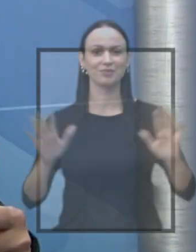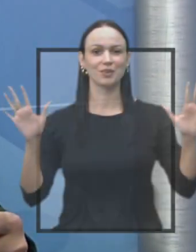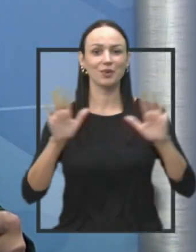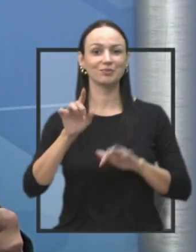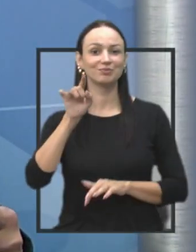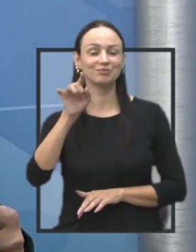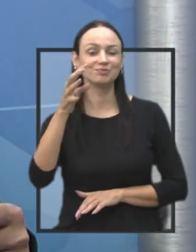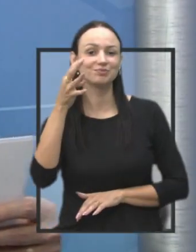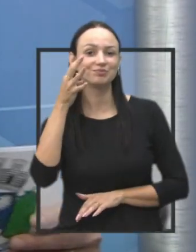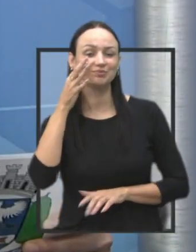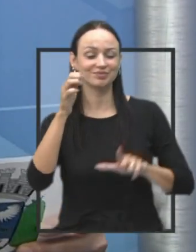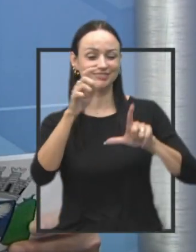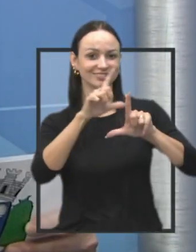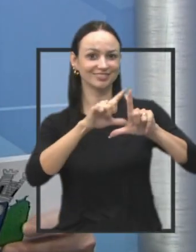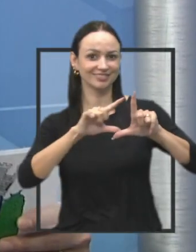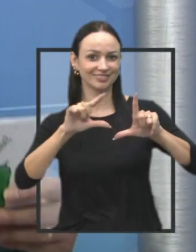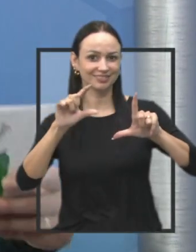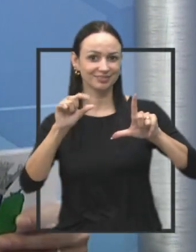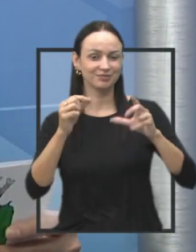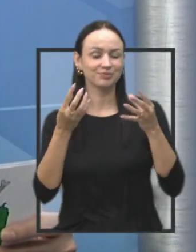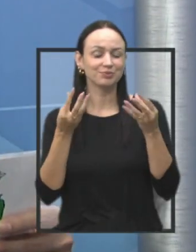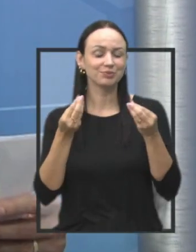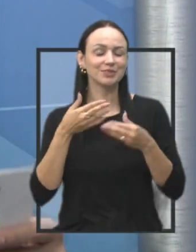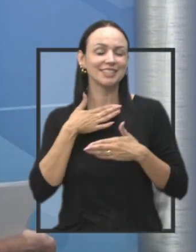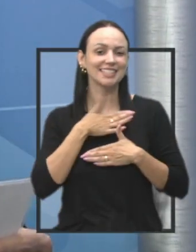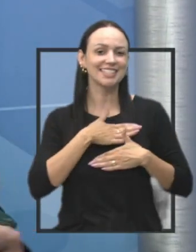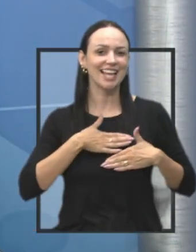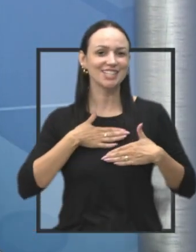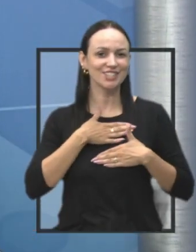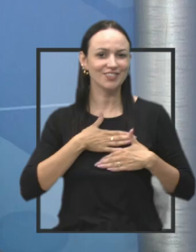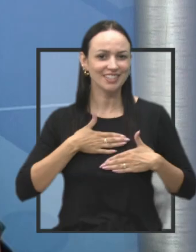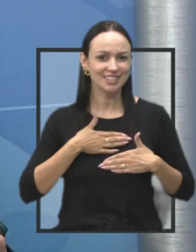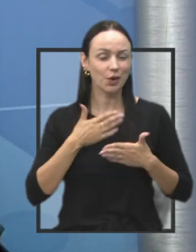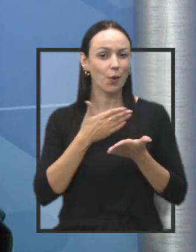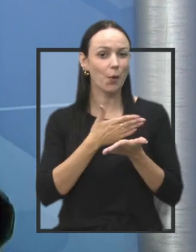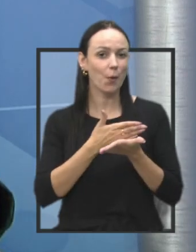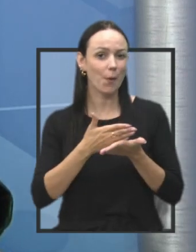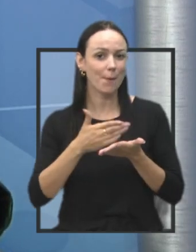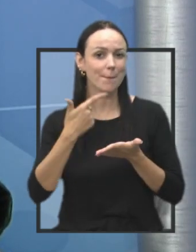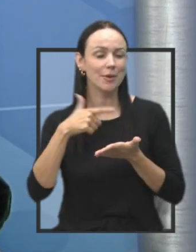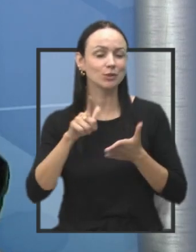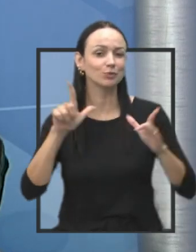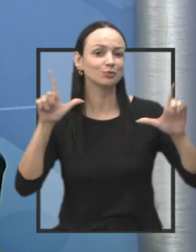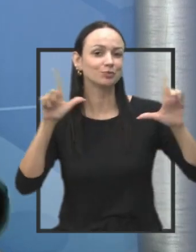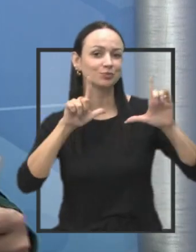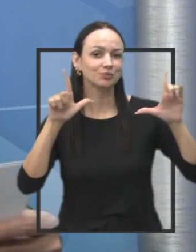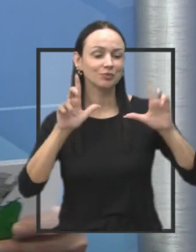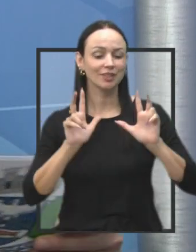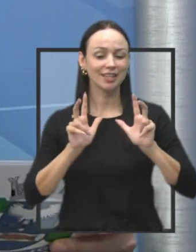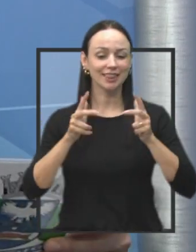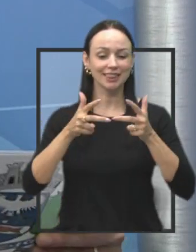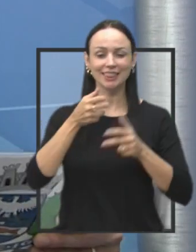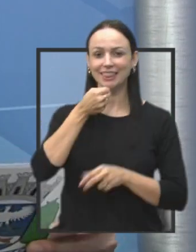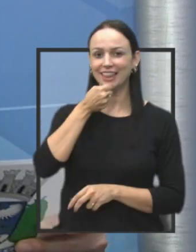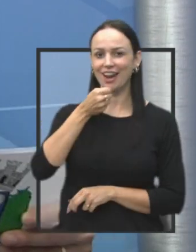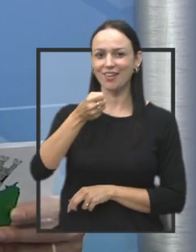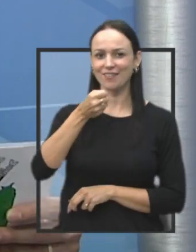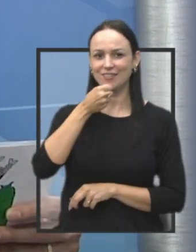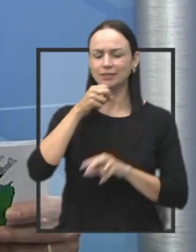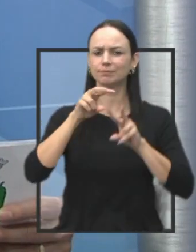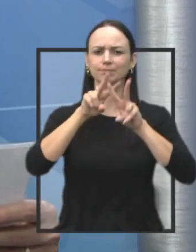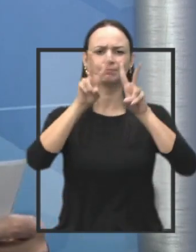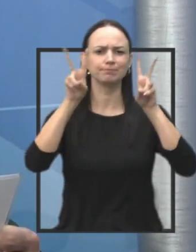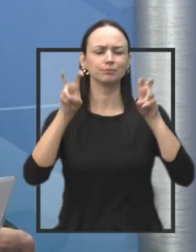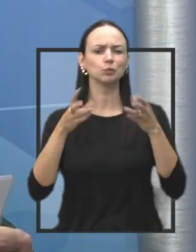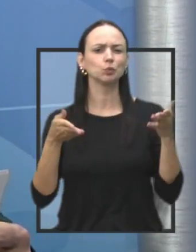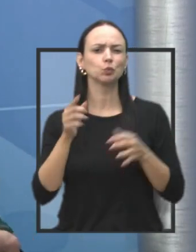Olá para você que assiste a TV Câmara, é com enorme satisfação que nós damos início a mais um programa Câmara Entrevista. E o tema